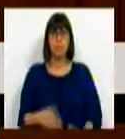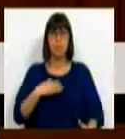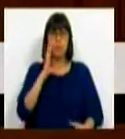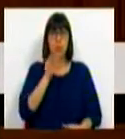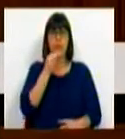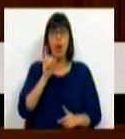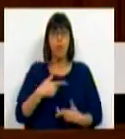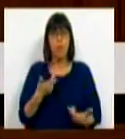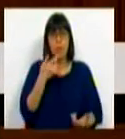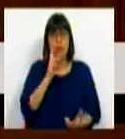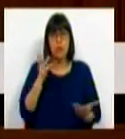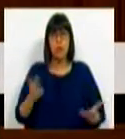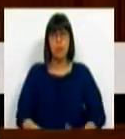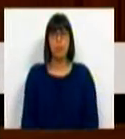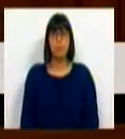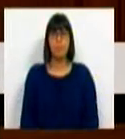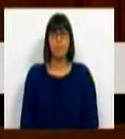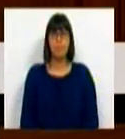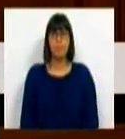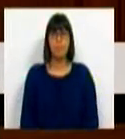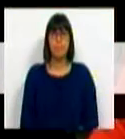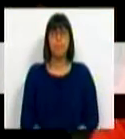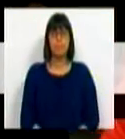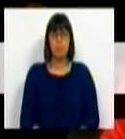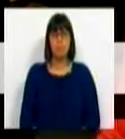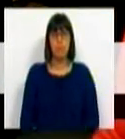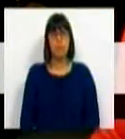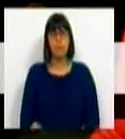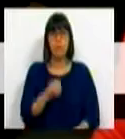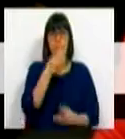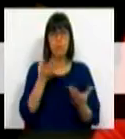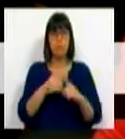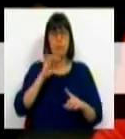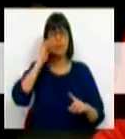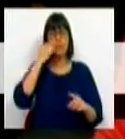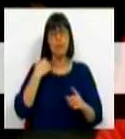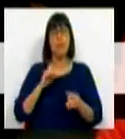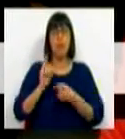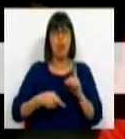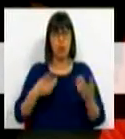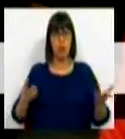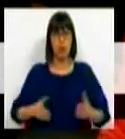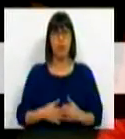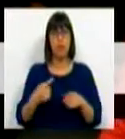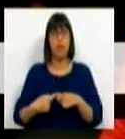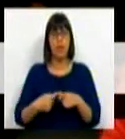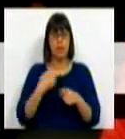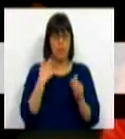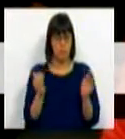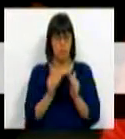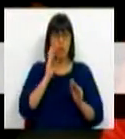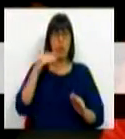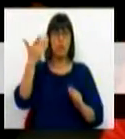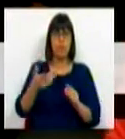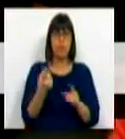Não sei o que está a falar, peço desculpa. Muito bem. Que consequências tiveram os interesses minoritários no